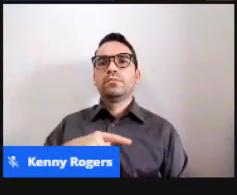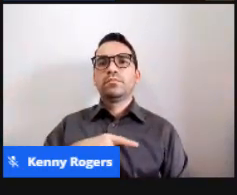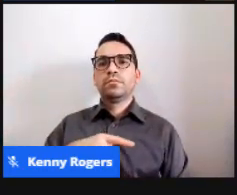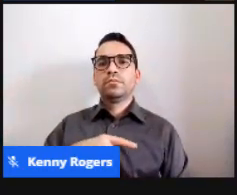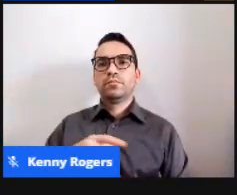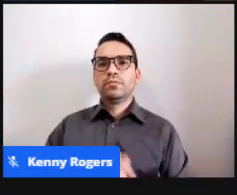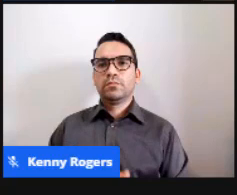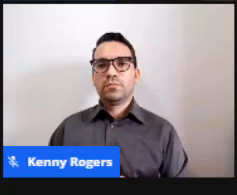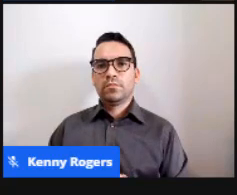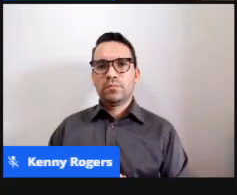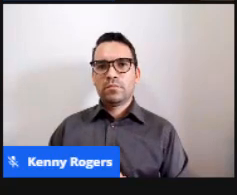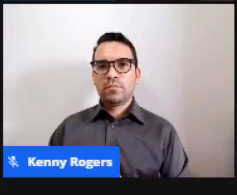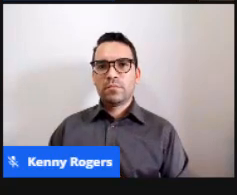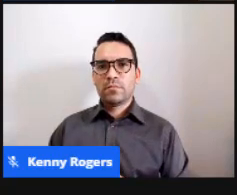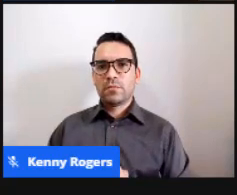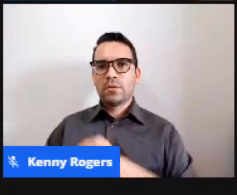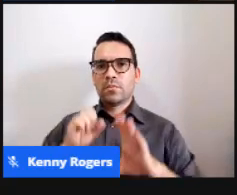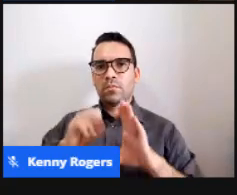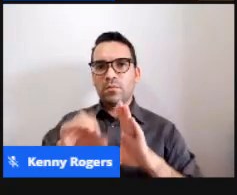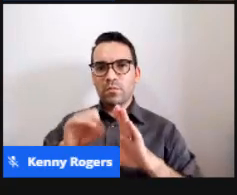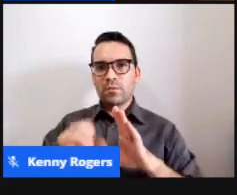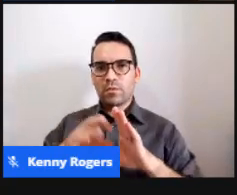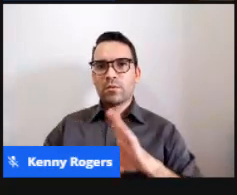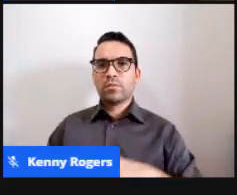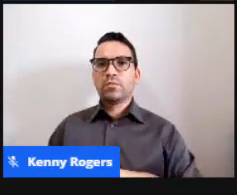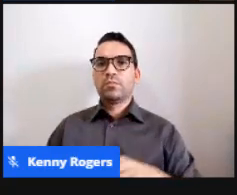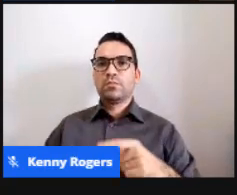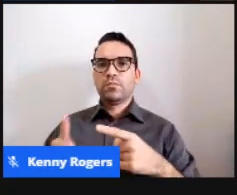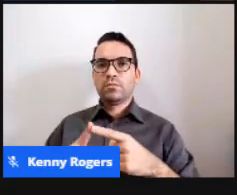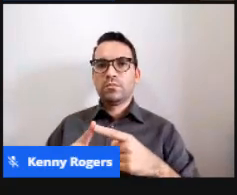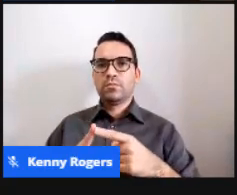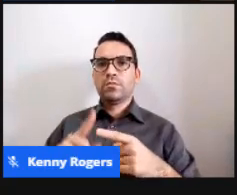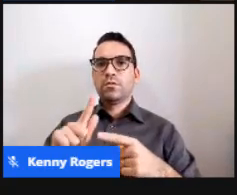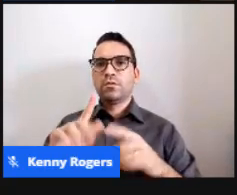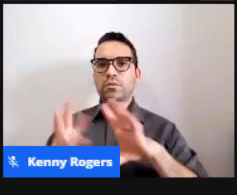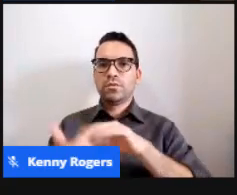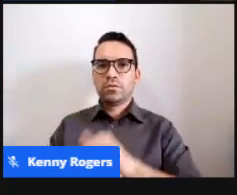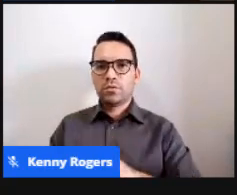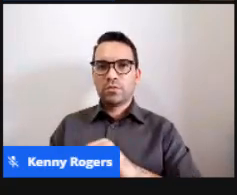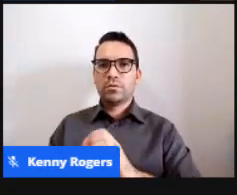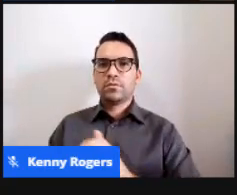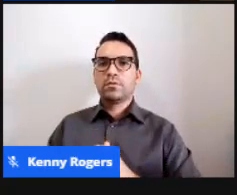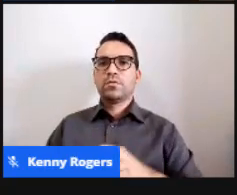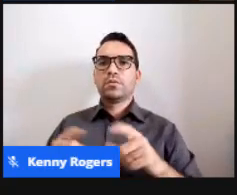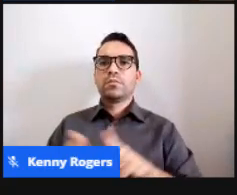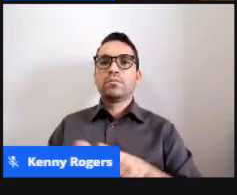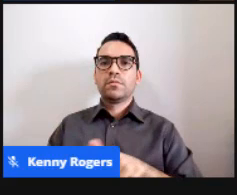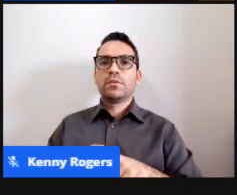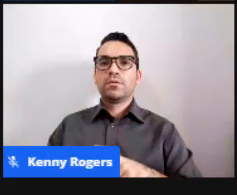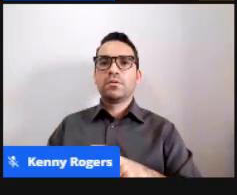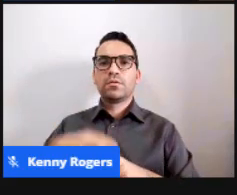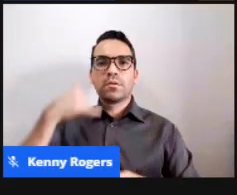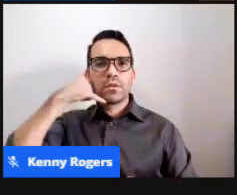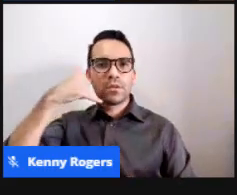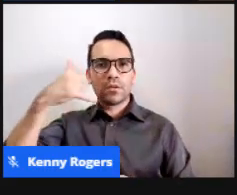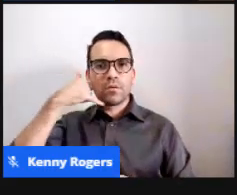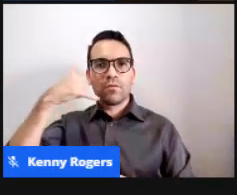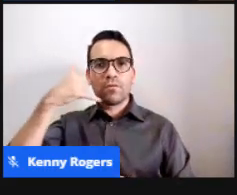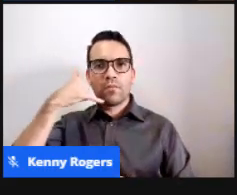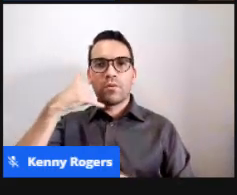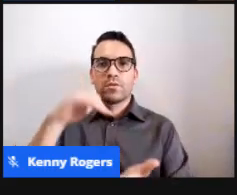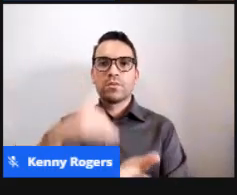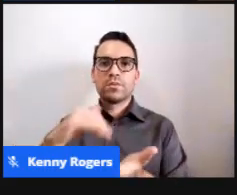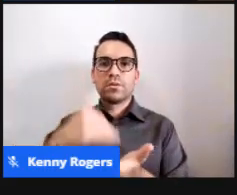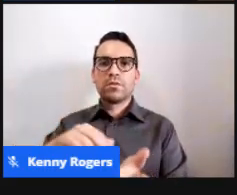no nosso referencial curricular da REM, que ele não foi colocado de lado, ele existe. O texto introdutório dele é maravilhoso para